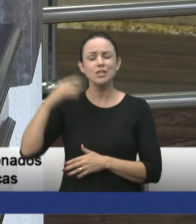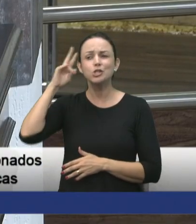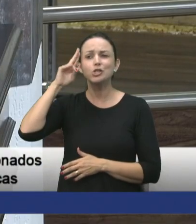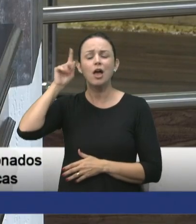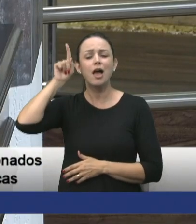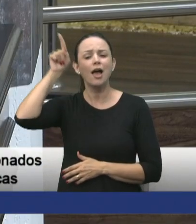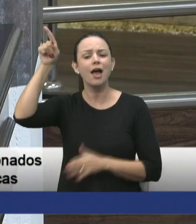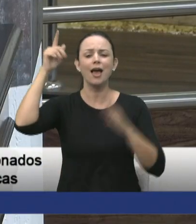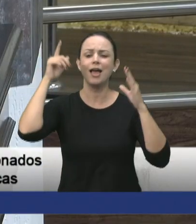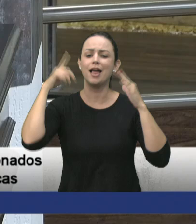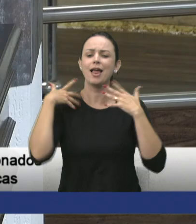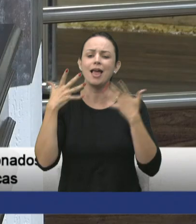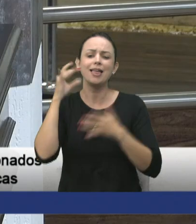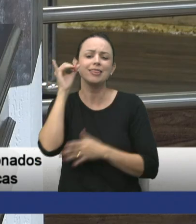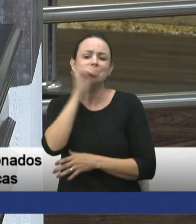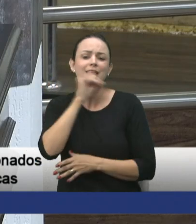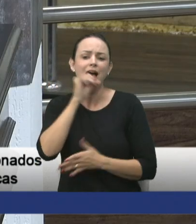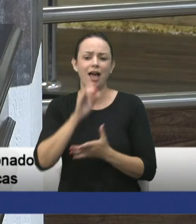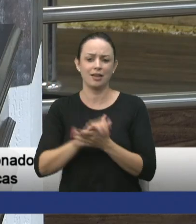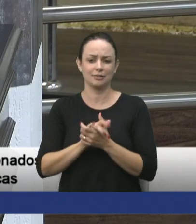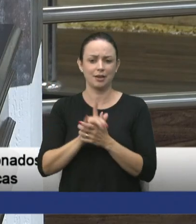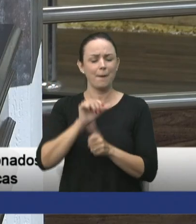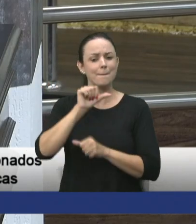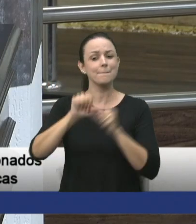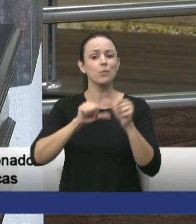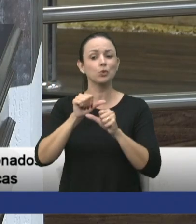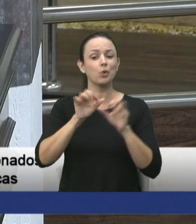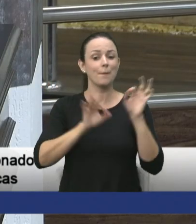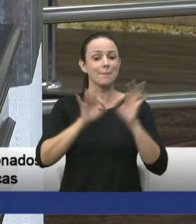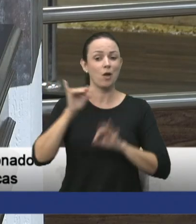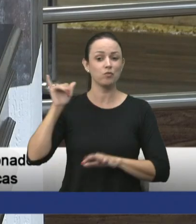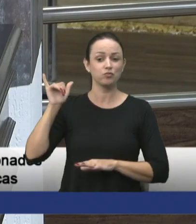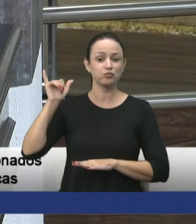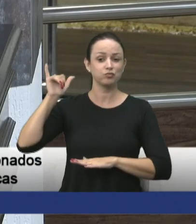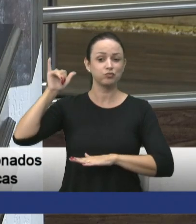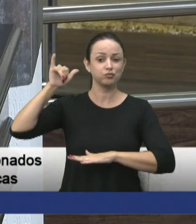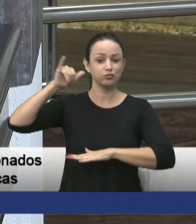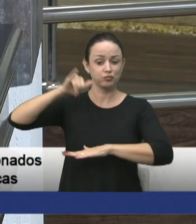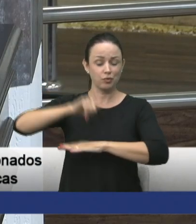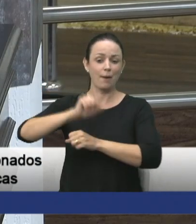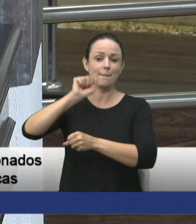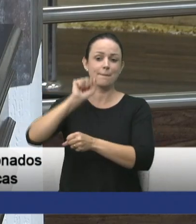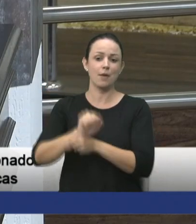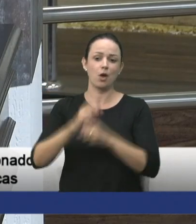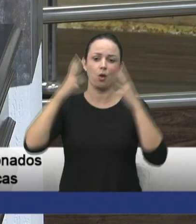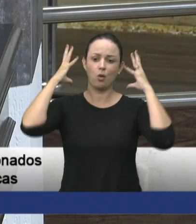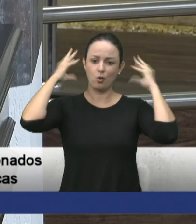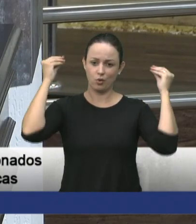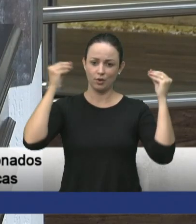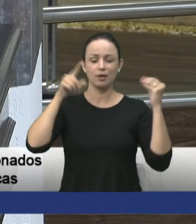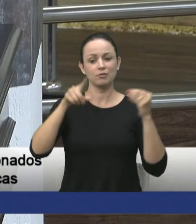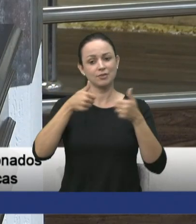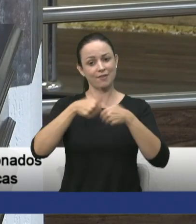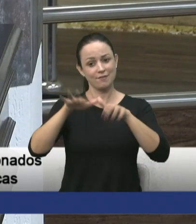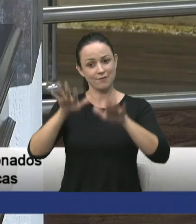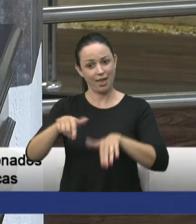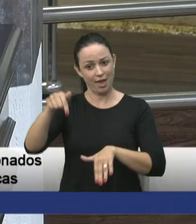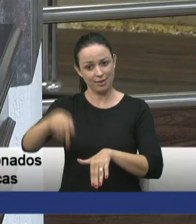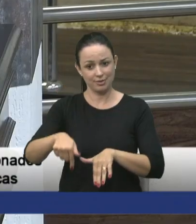Itália. Mas houve uma mudança no plano de voo, eles aterrissaram na Holanda e é aqui que você tem que